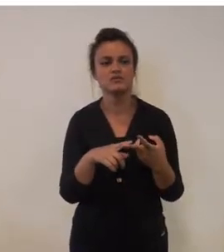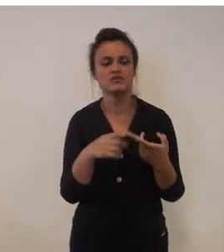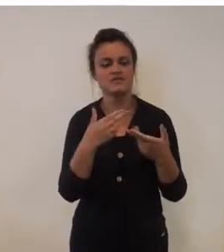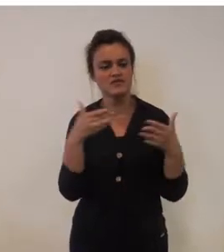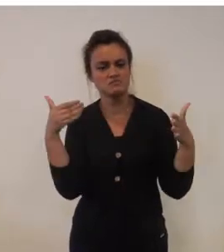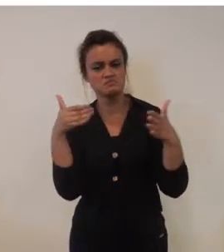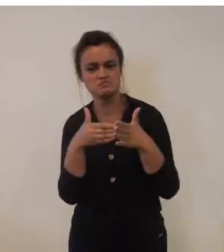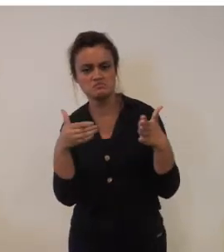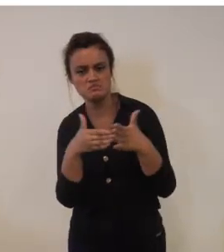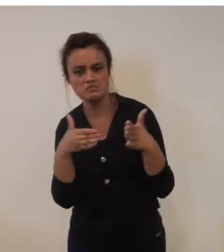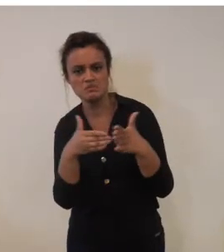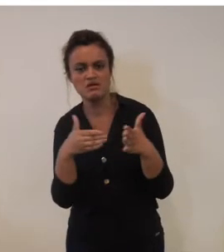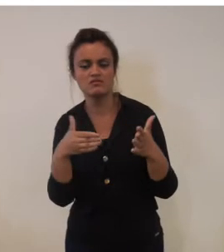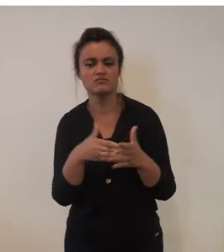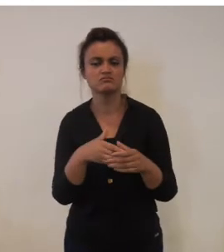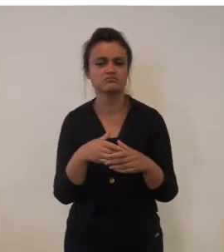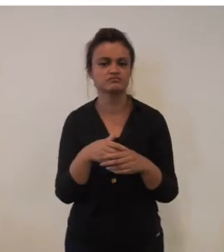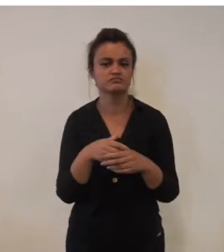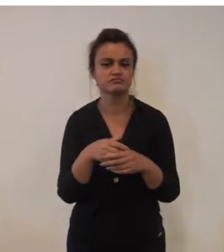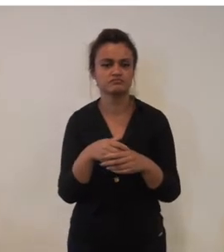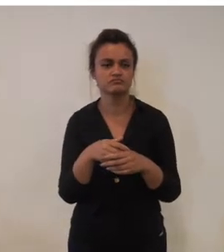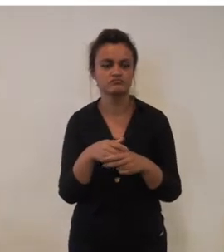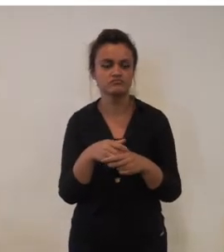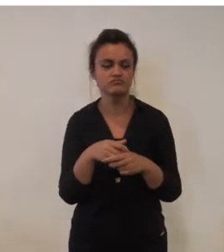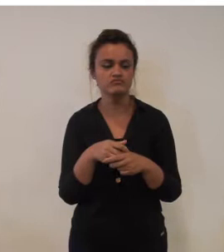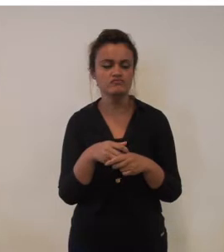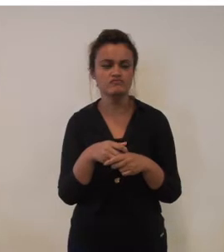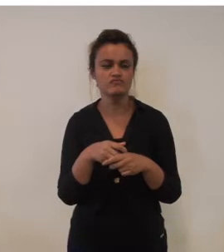de barreiras, etc.